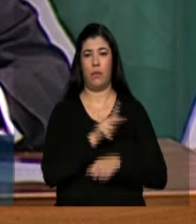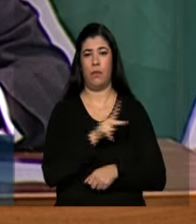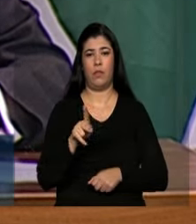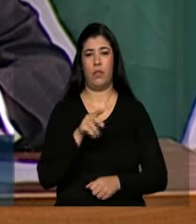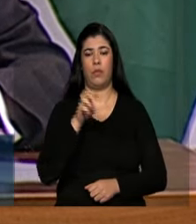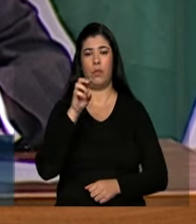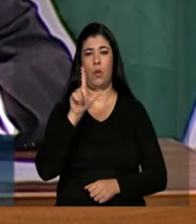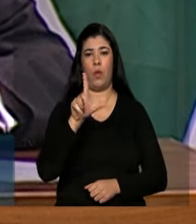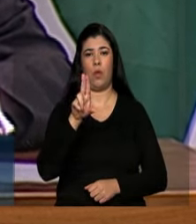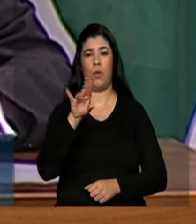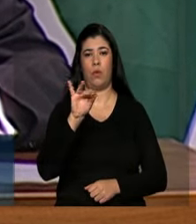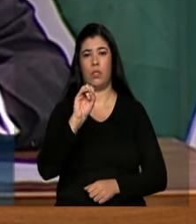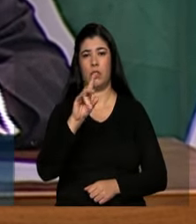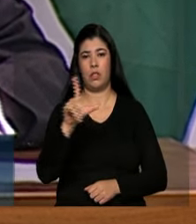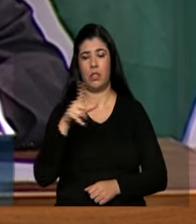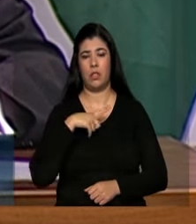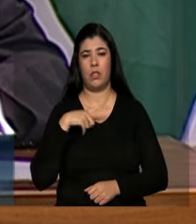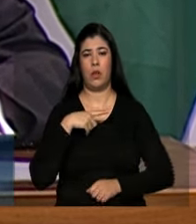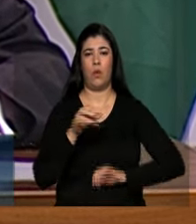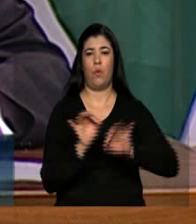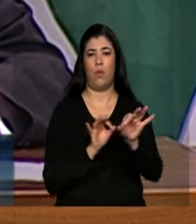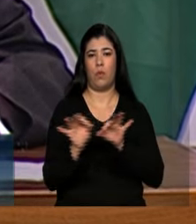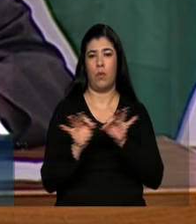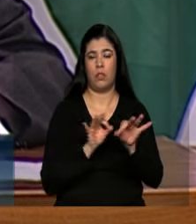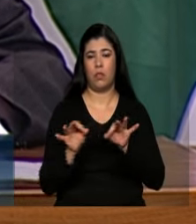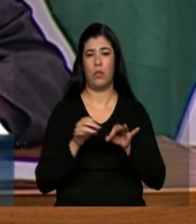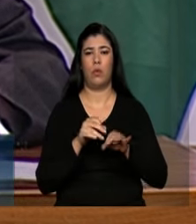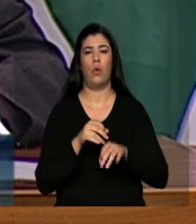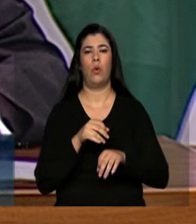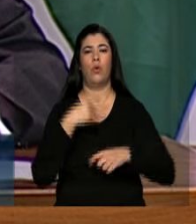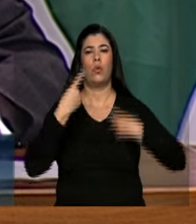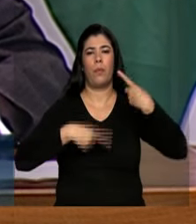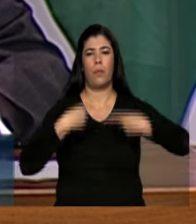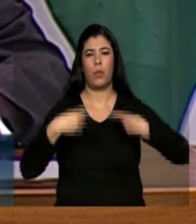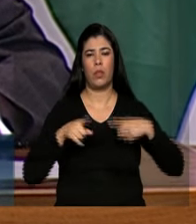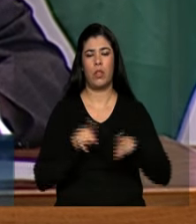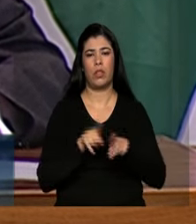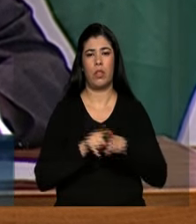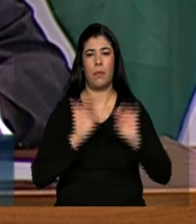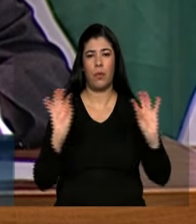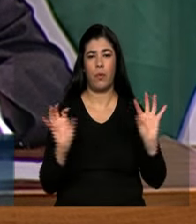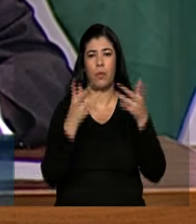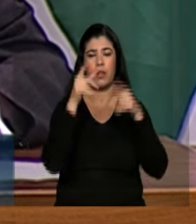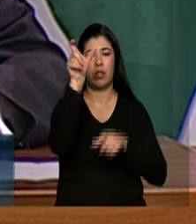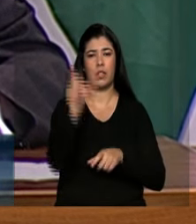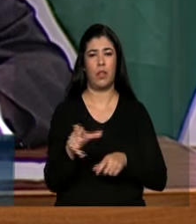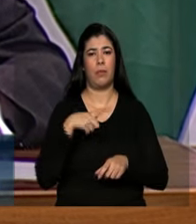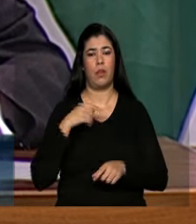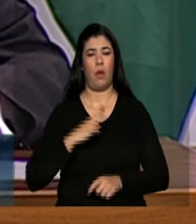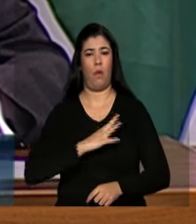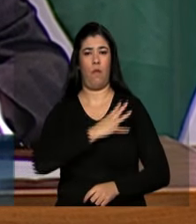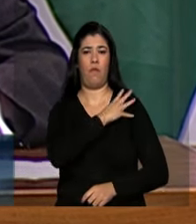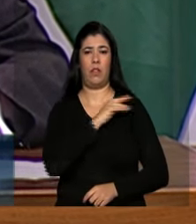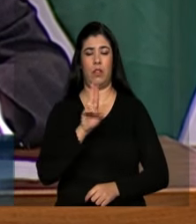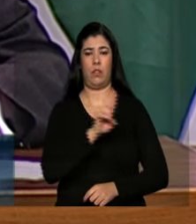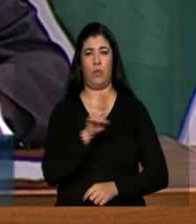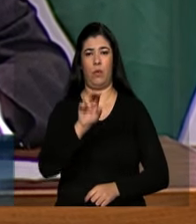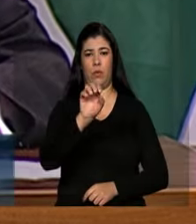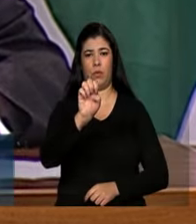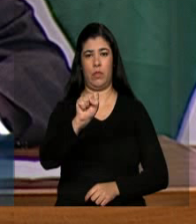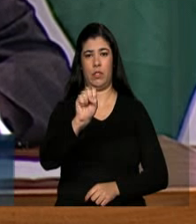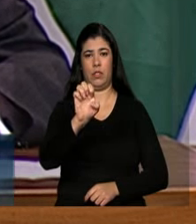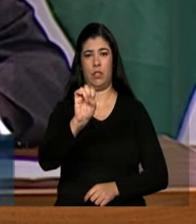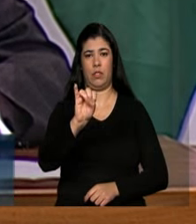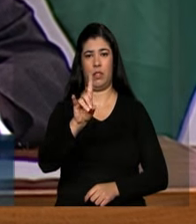de Organizações Políticas Internacionais. E como funcionária homenageada, a oficial de chancelaria Saide Maria